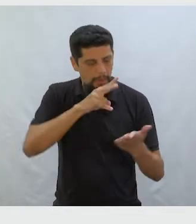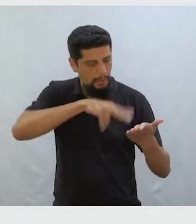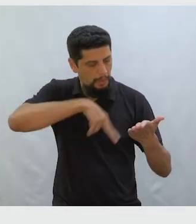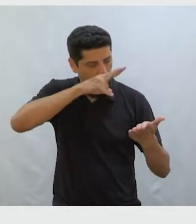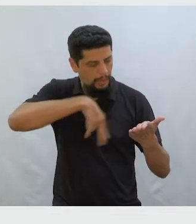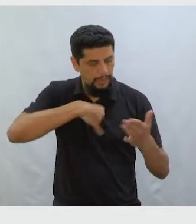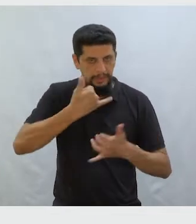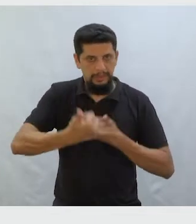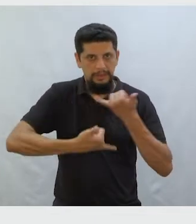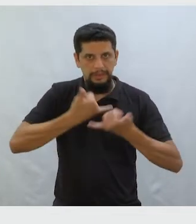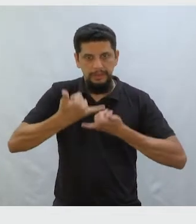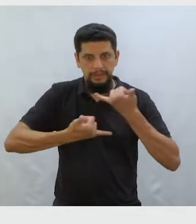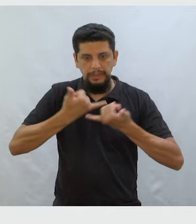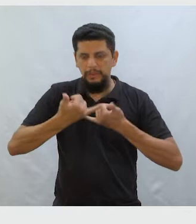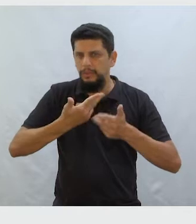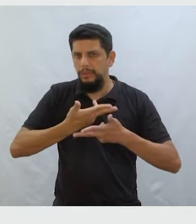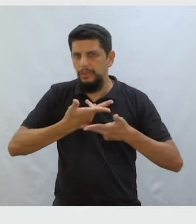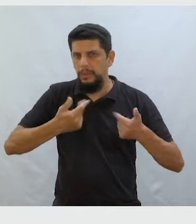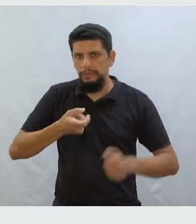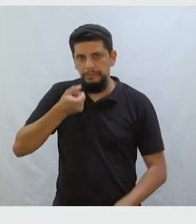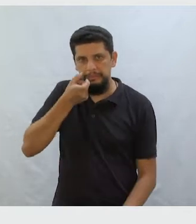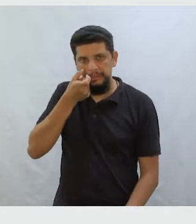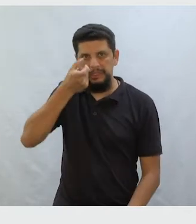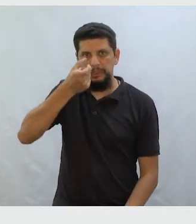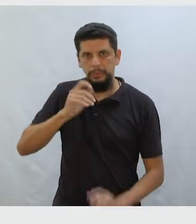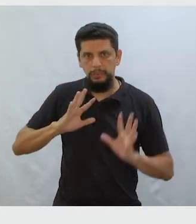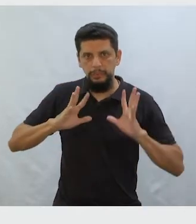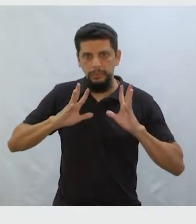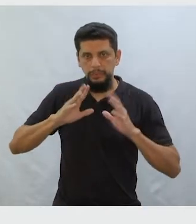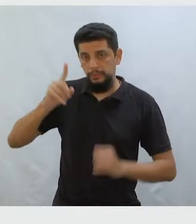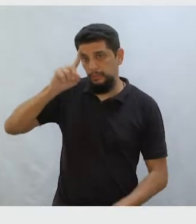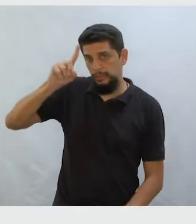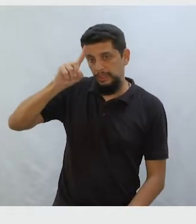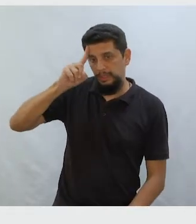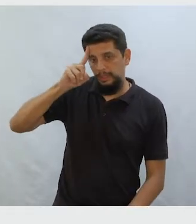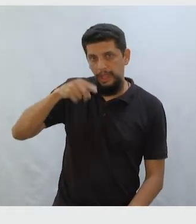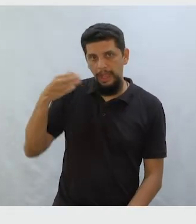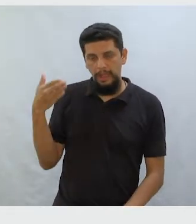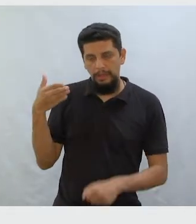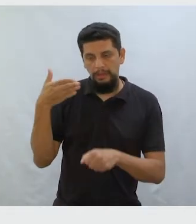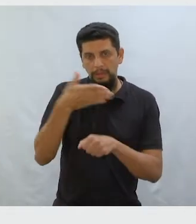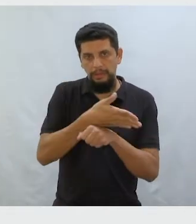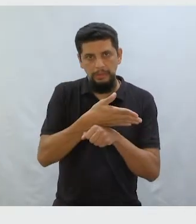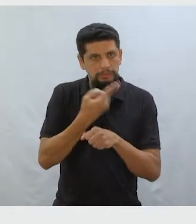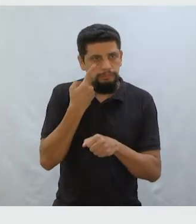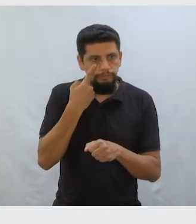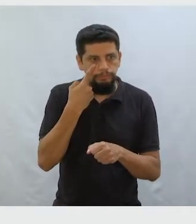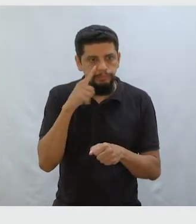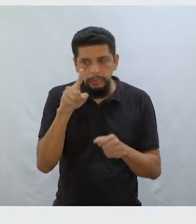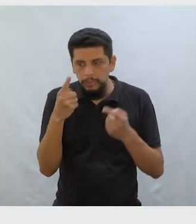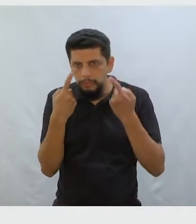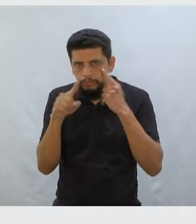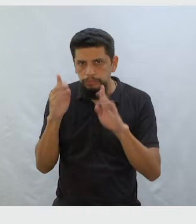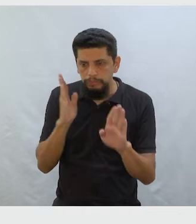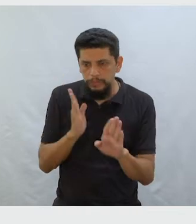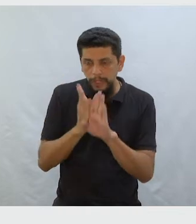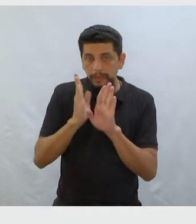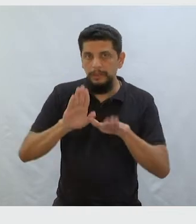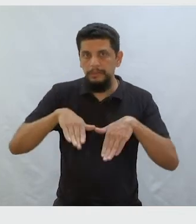vontade e brincar com as mil coisas interessantes que todos os dias eles iam descobrindo